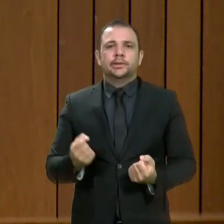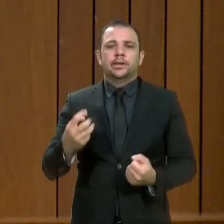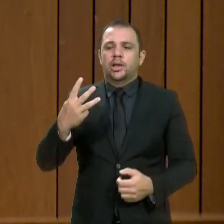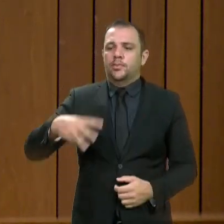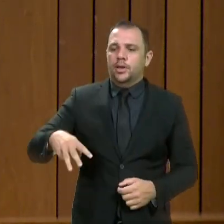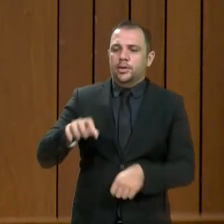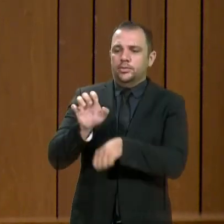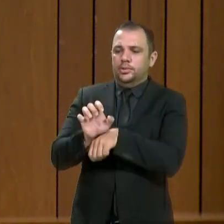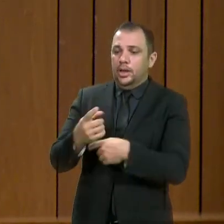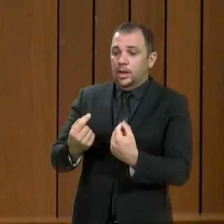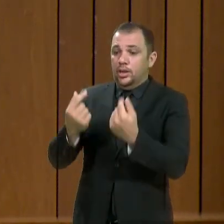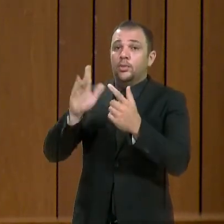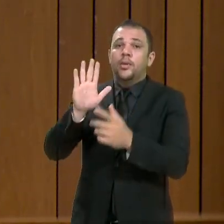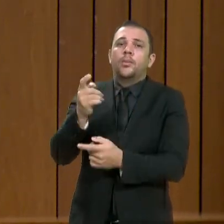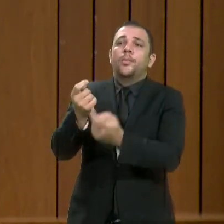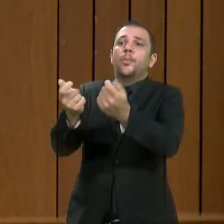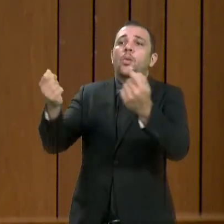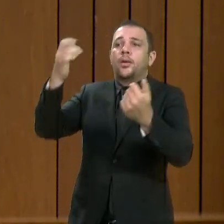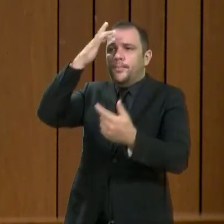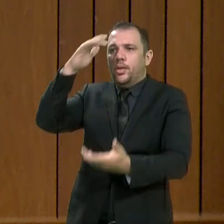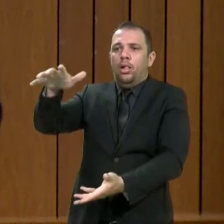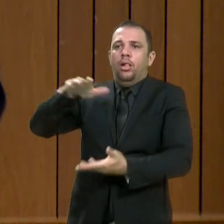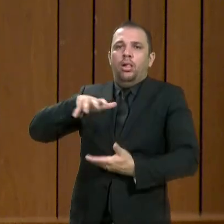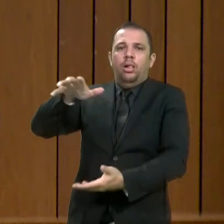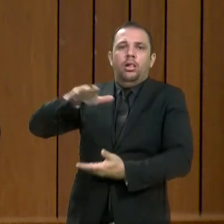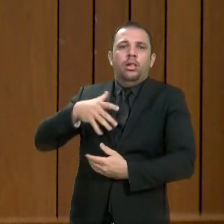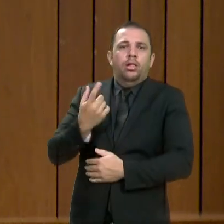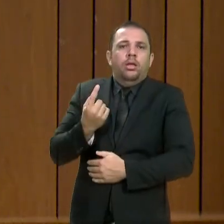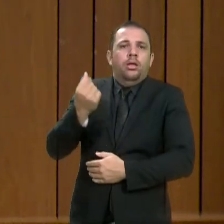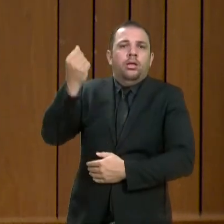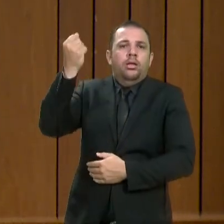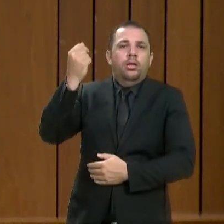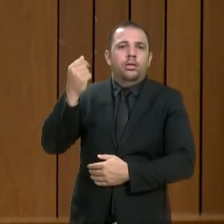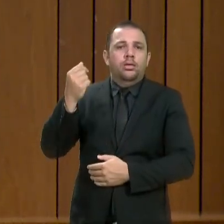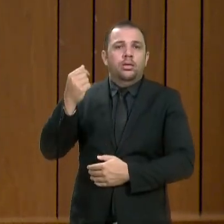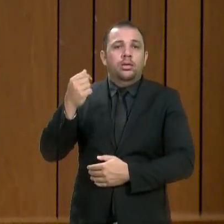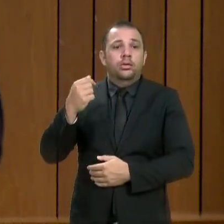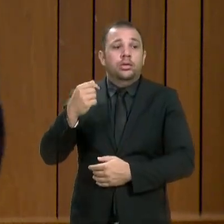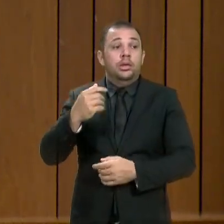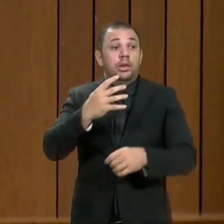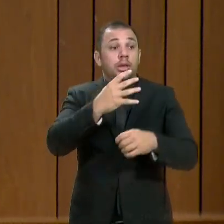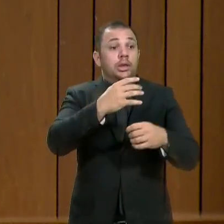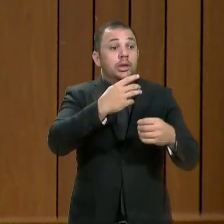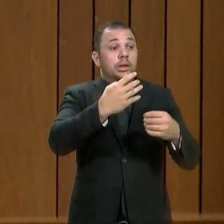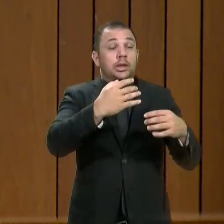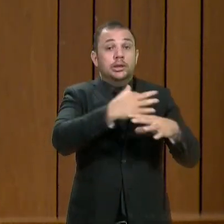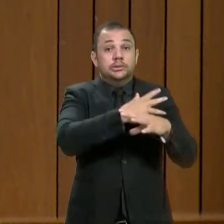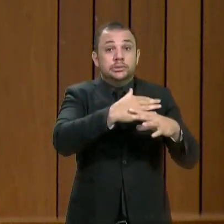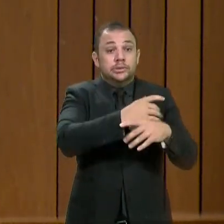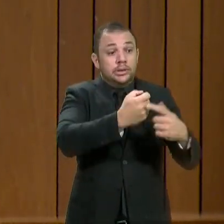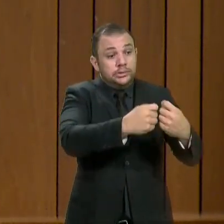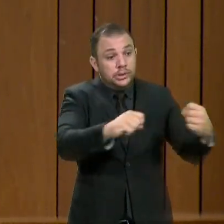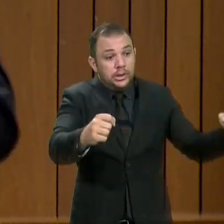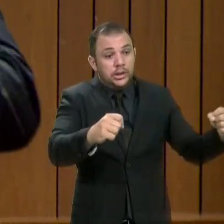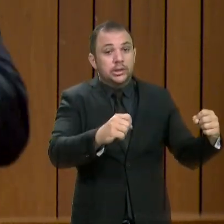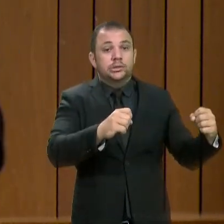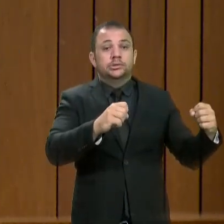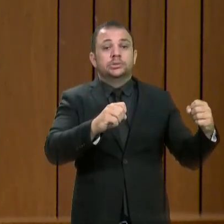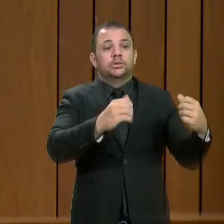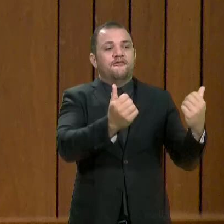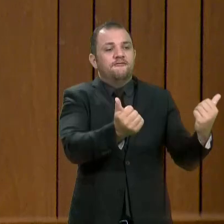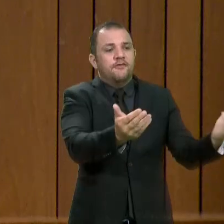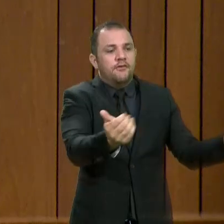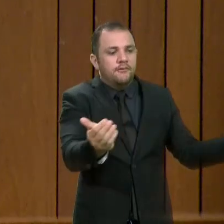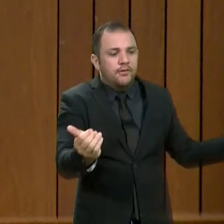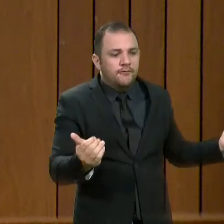gente concorde que irmãos nossos, nas periferias das grandes cidades, na zona rural, principalmente